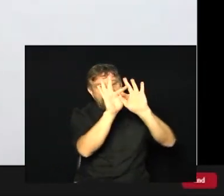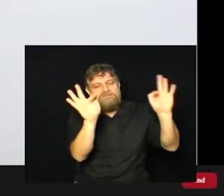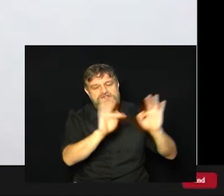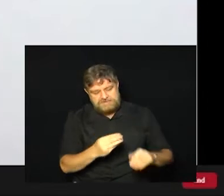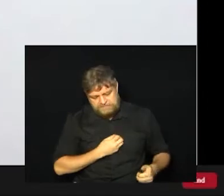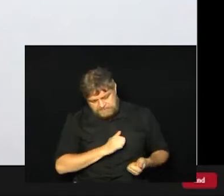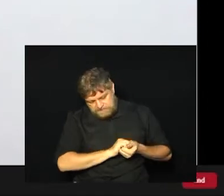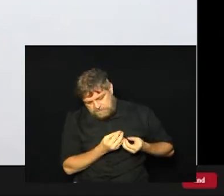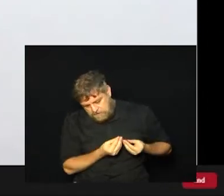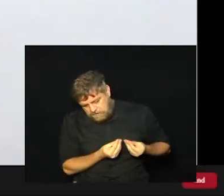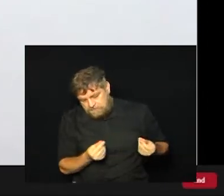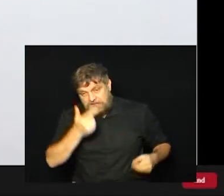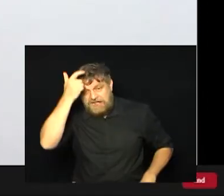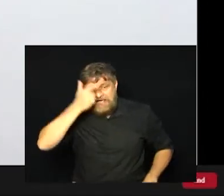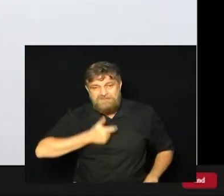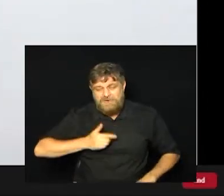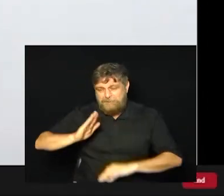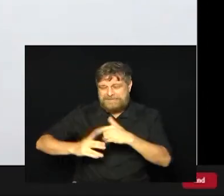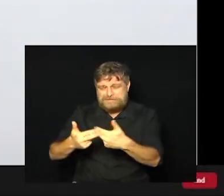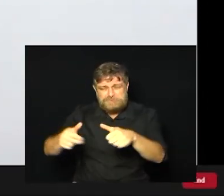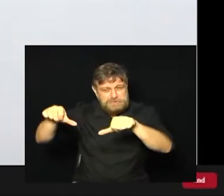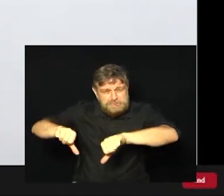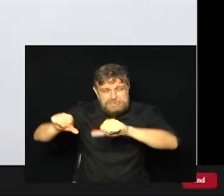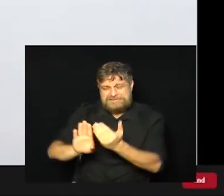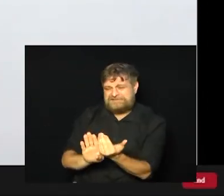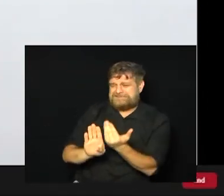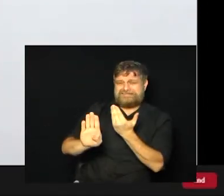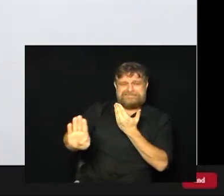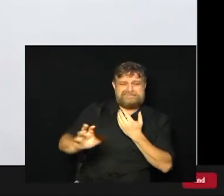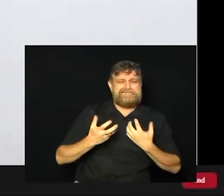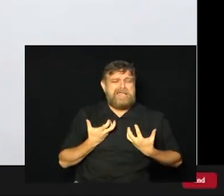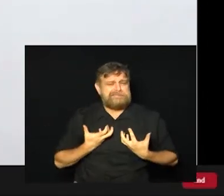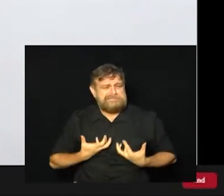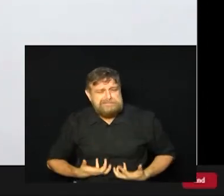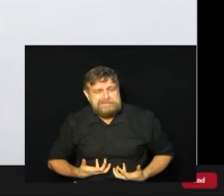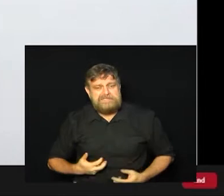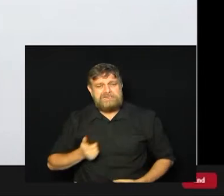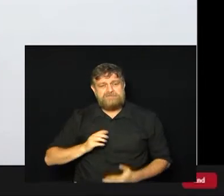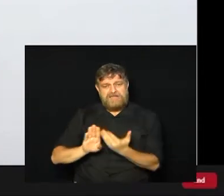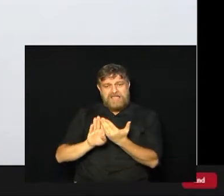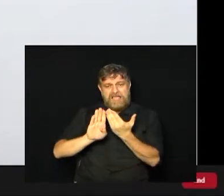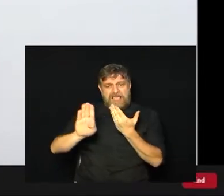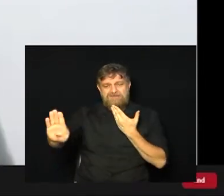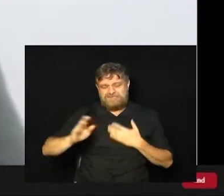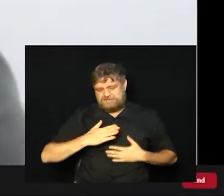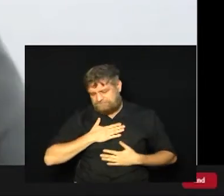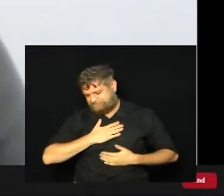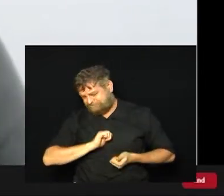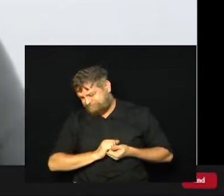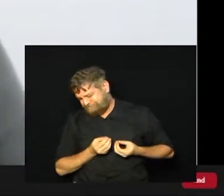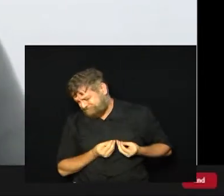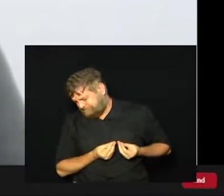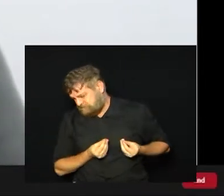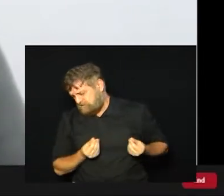vida, enfim, e vou deixar de fazer coisas que são geradores de estresse, que me afastam do bem-estar.